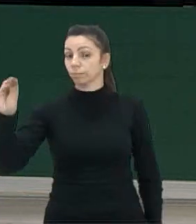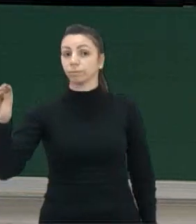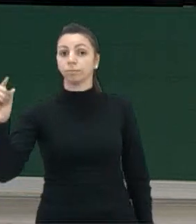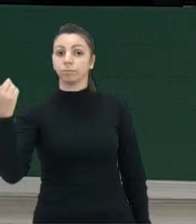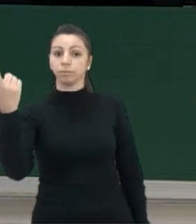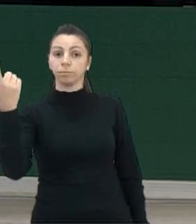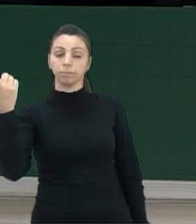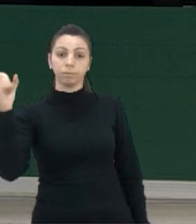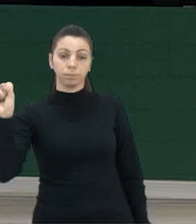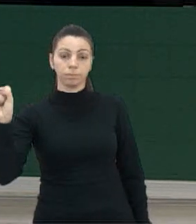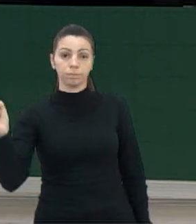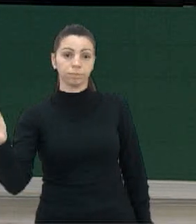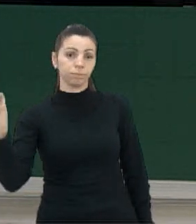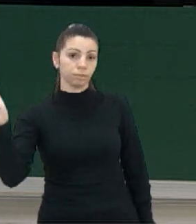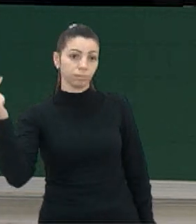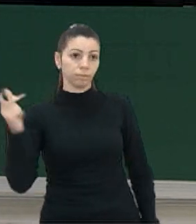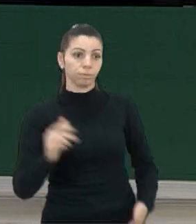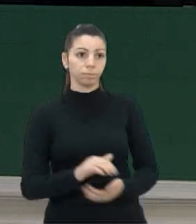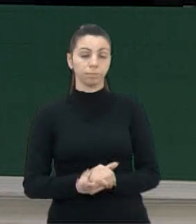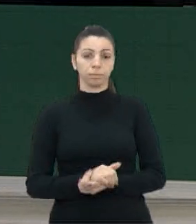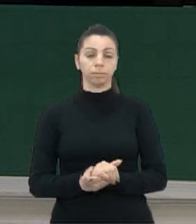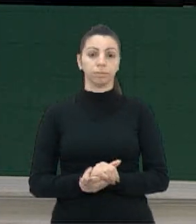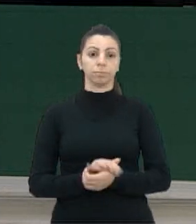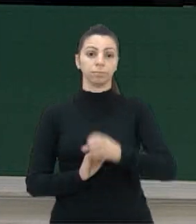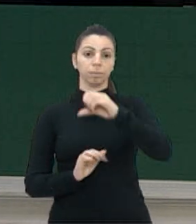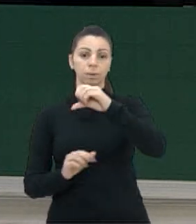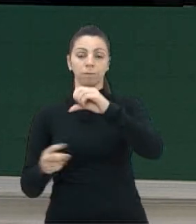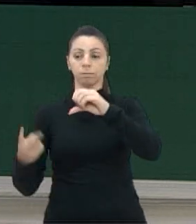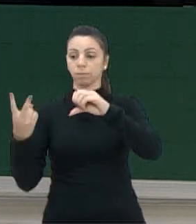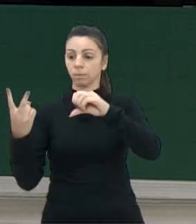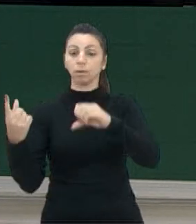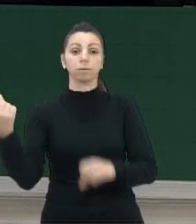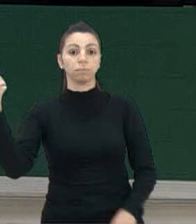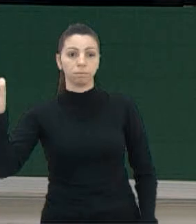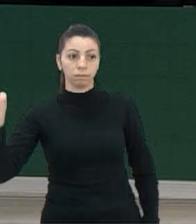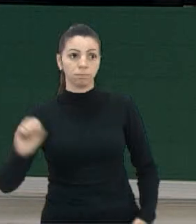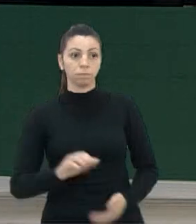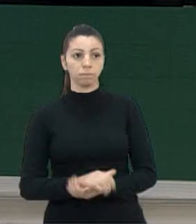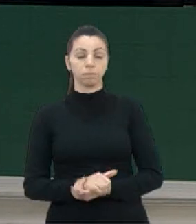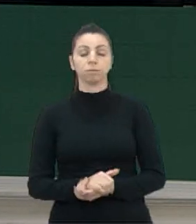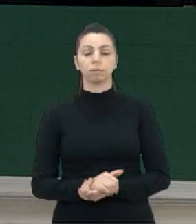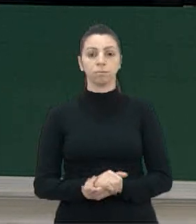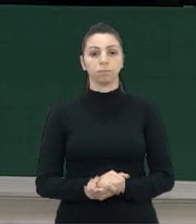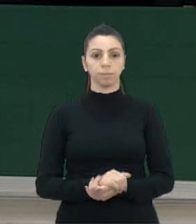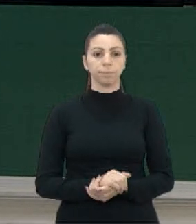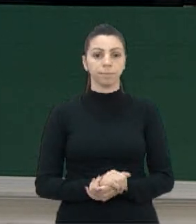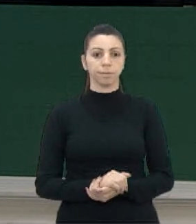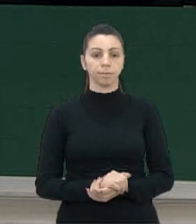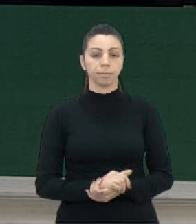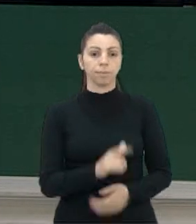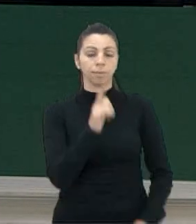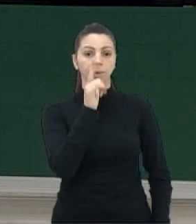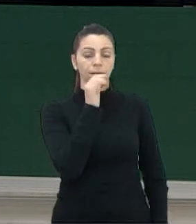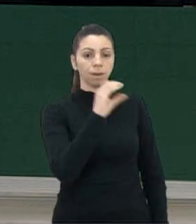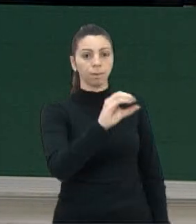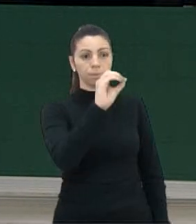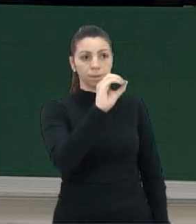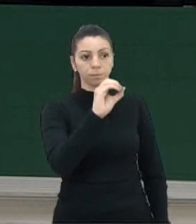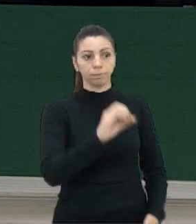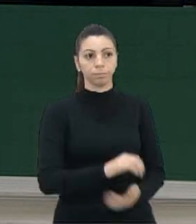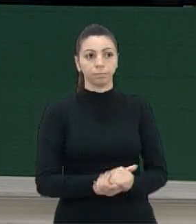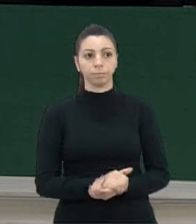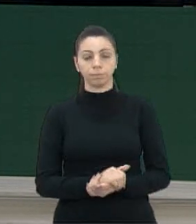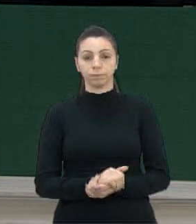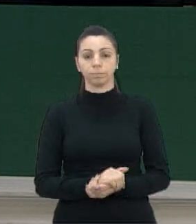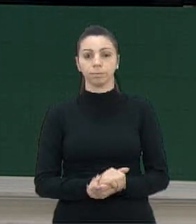9 vezes 2, 18. Tenho a soma aqui do valor da água, porque eu tenho 8 vezes